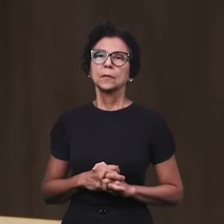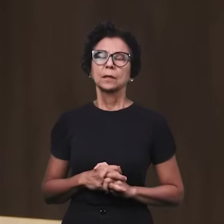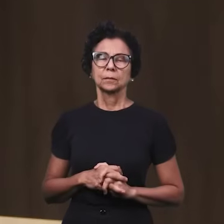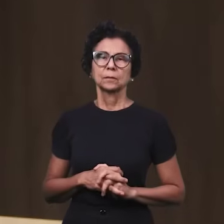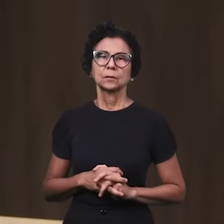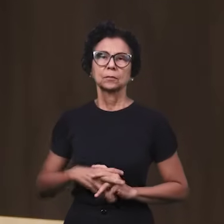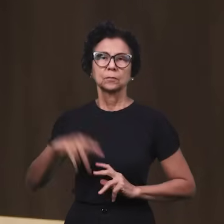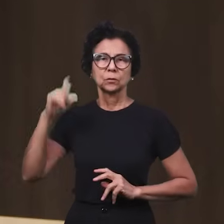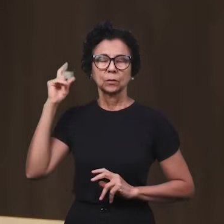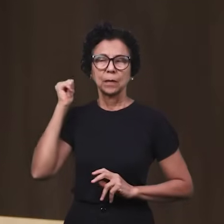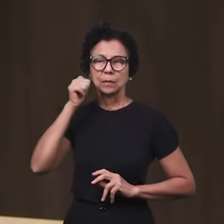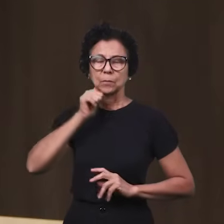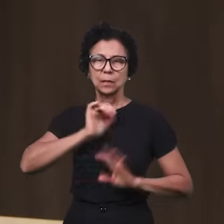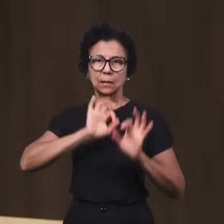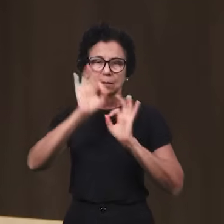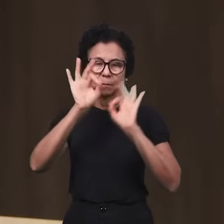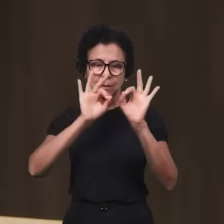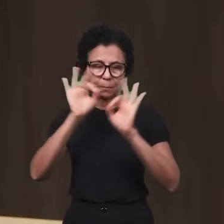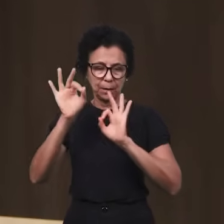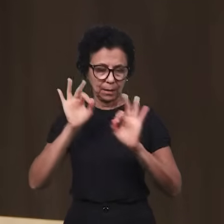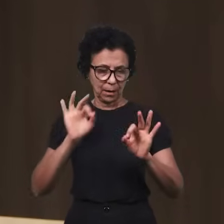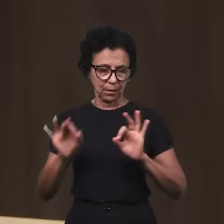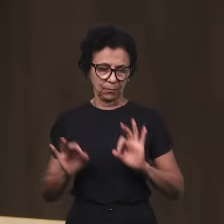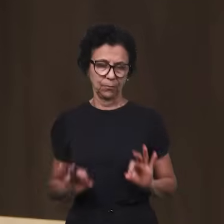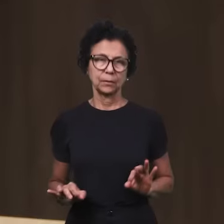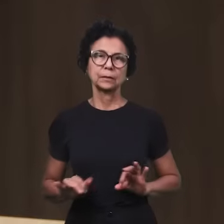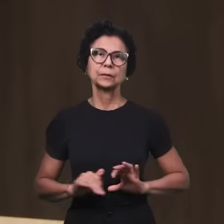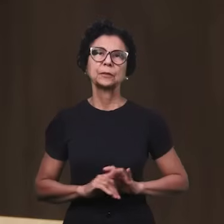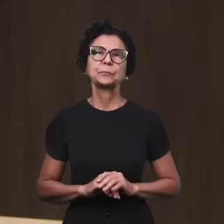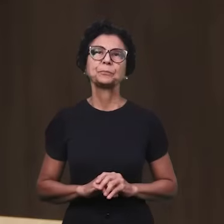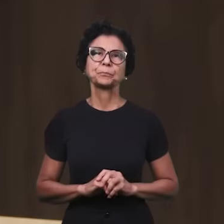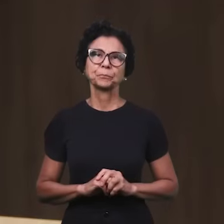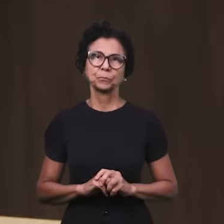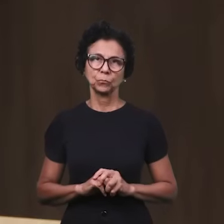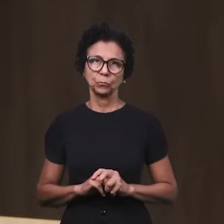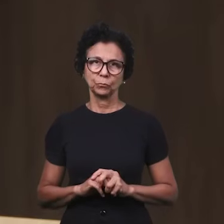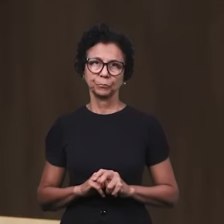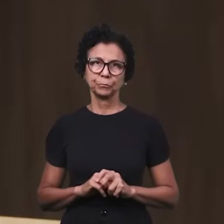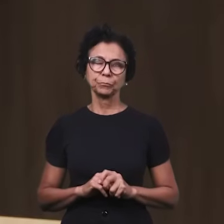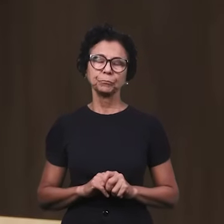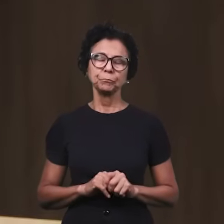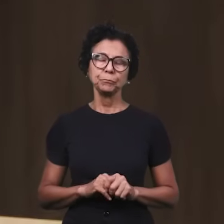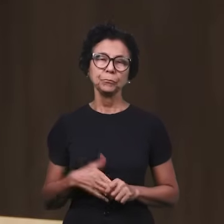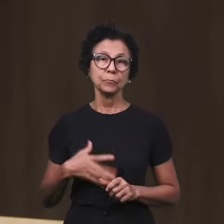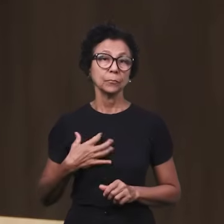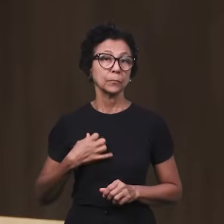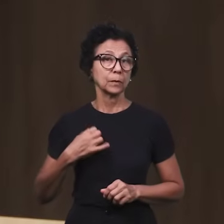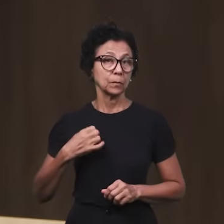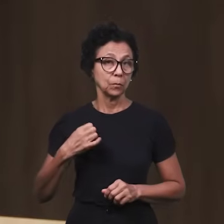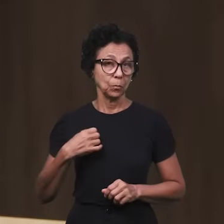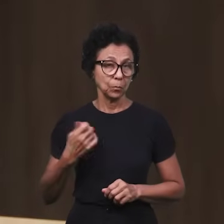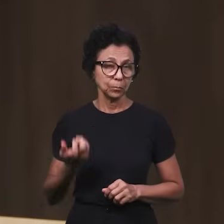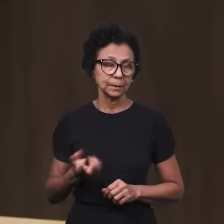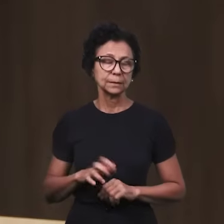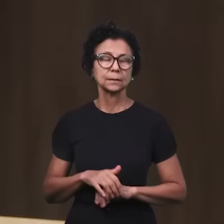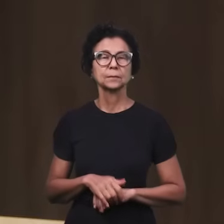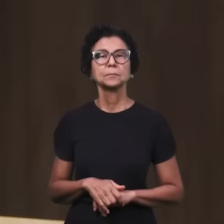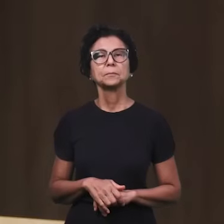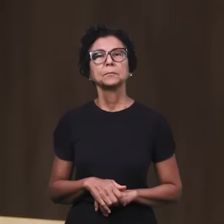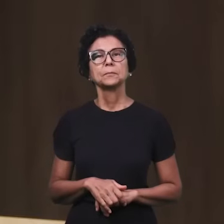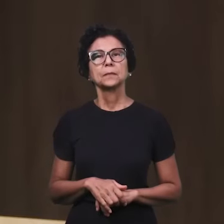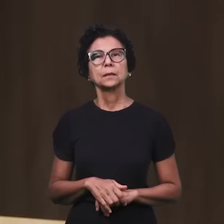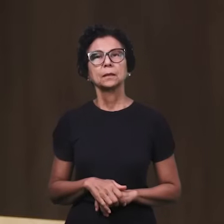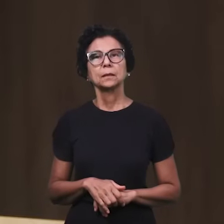se adornavam antigamente. Então aqui a gente falou do traje incorruptível, nós vamos falar um pouco mais disso aqui.